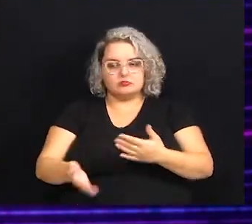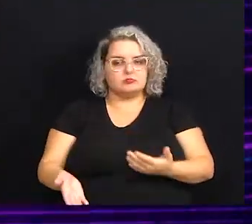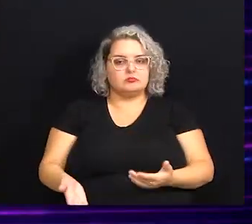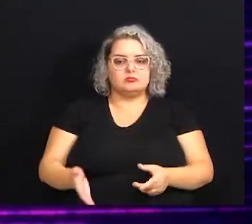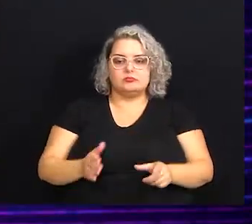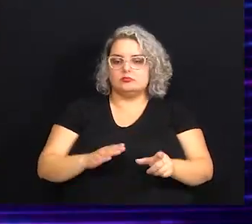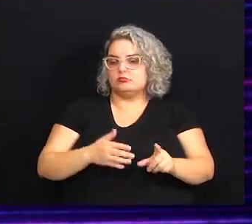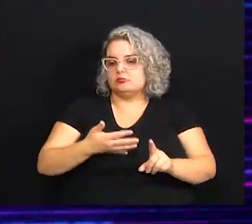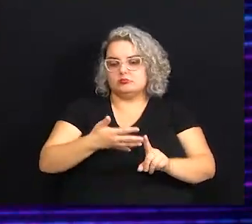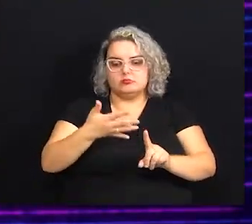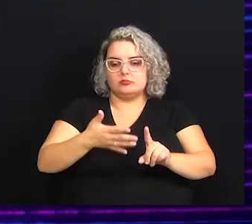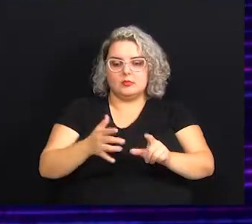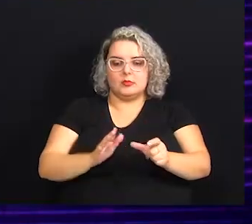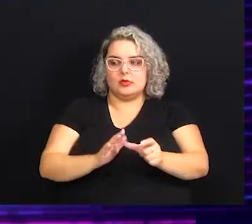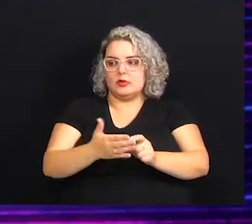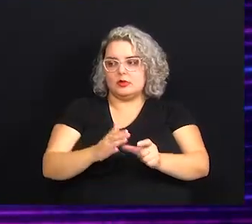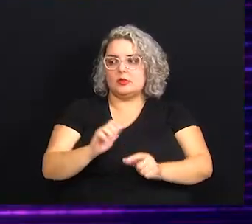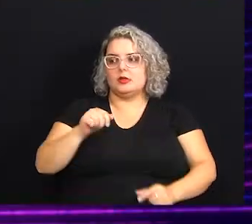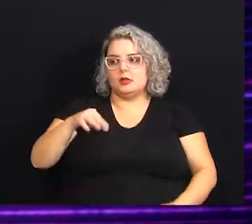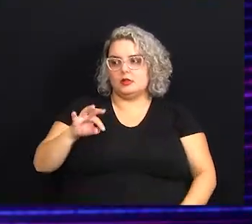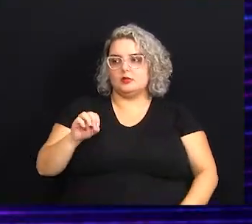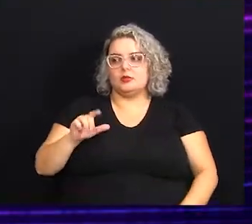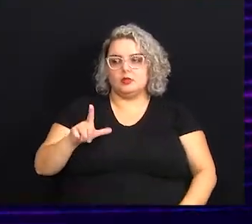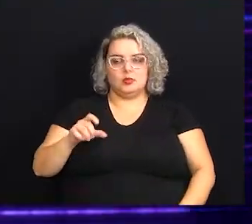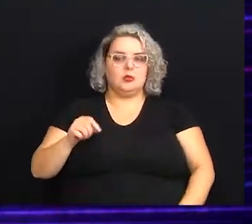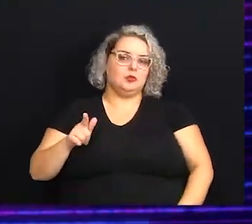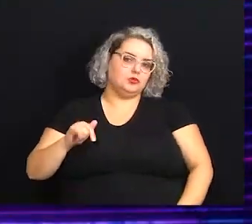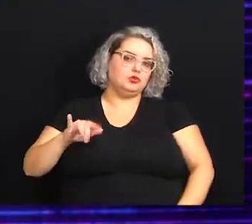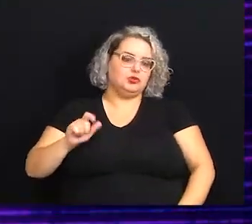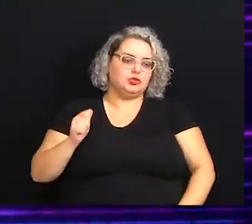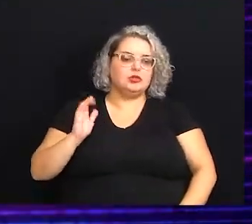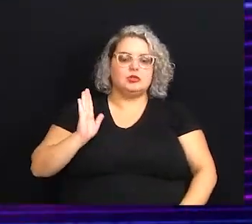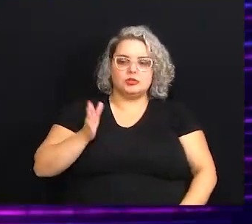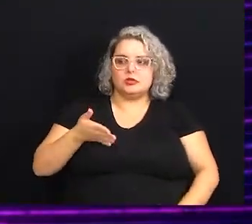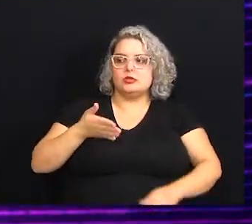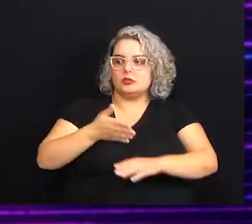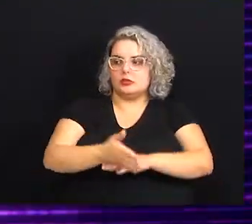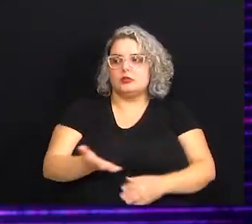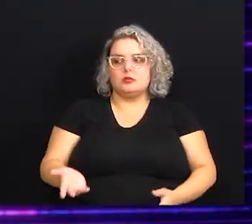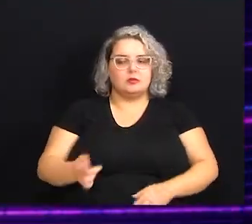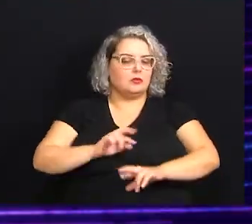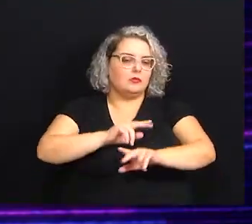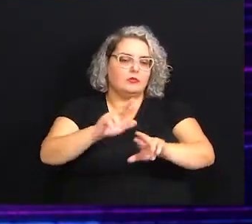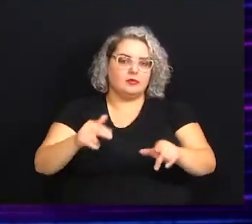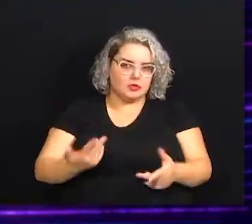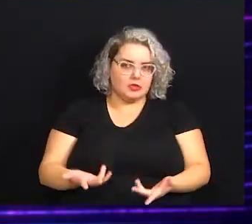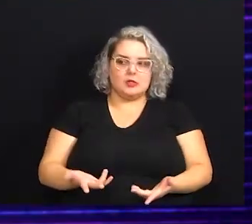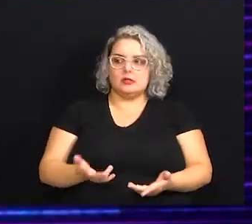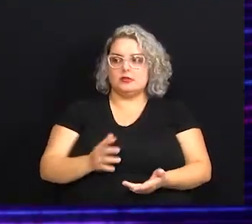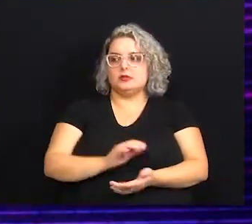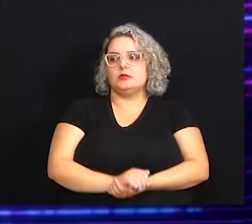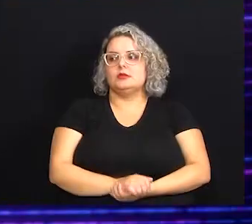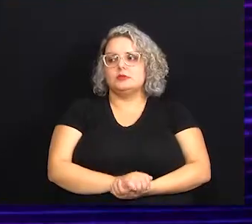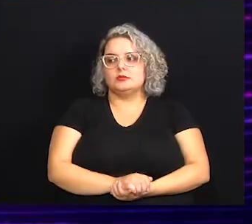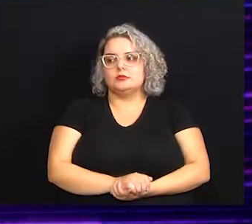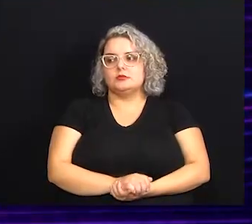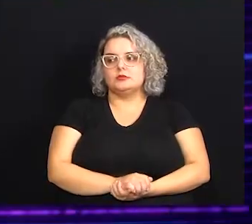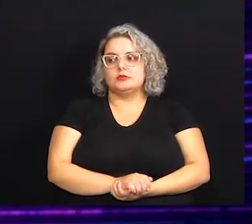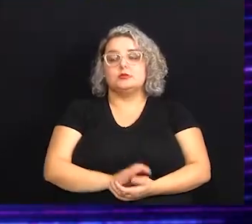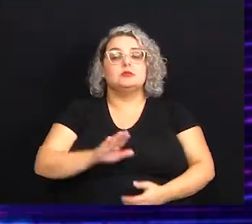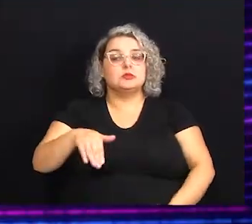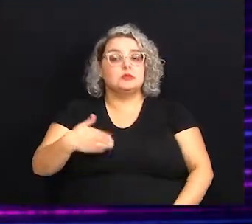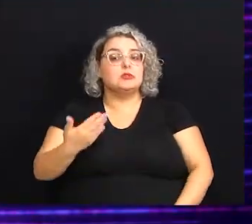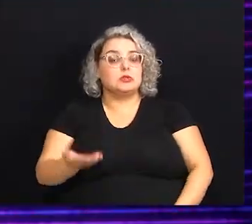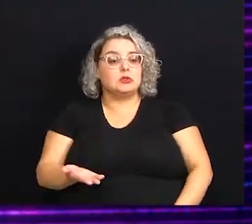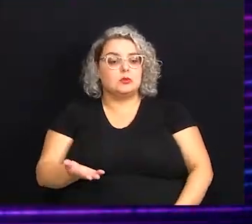sigla. Já participei de antologias, onde eu já tive contos Boys Love, Girls Love, enfim. E muitas